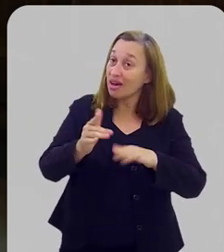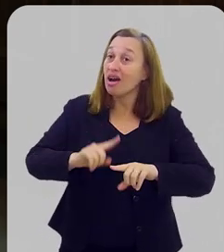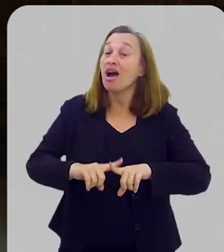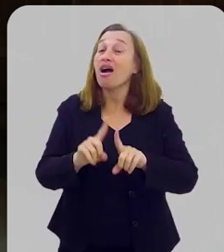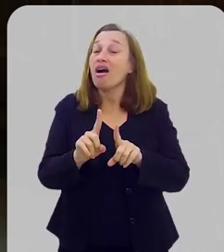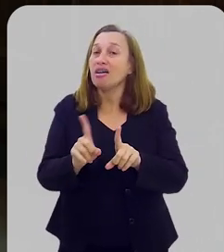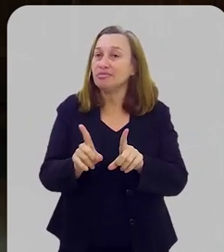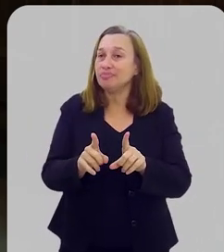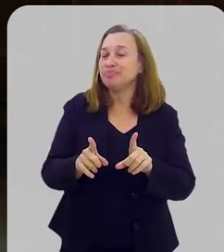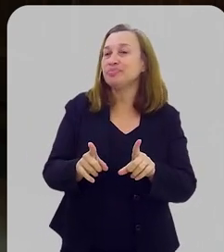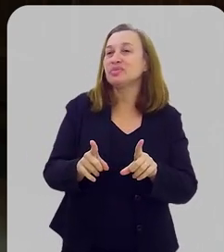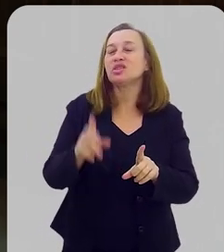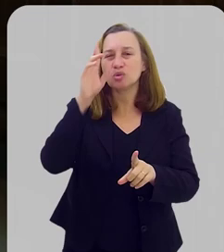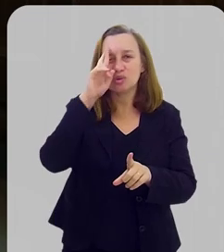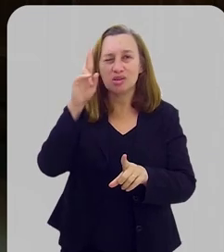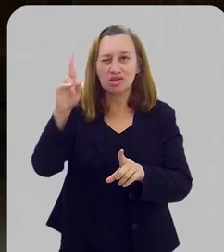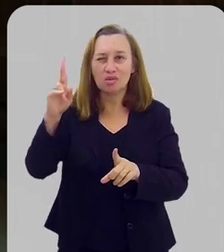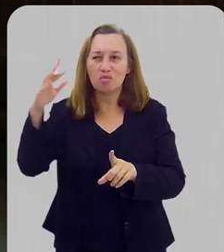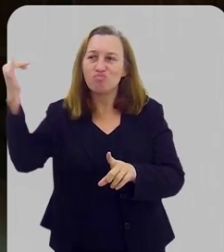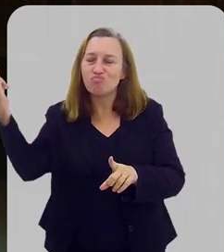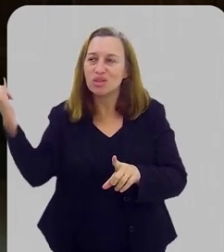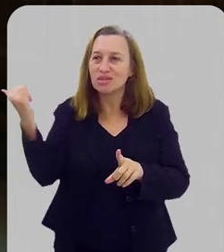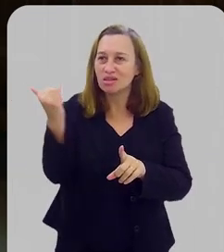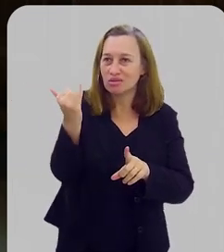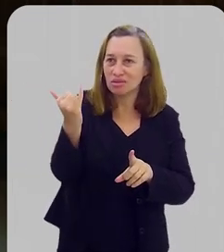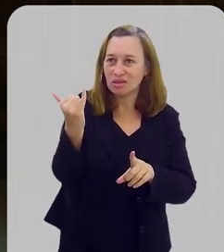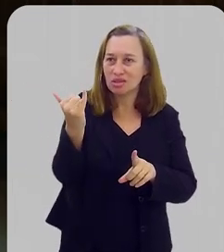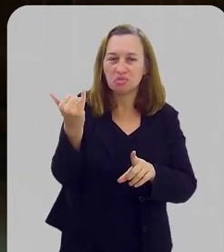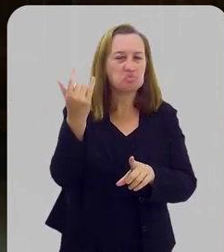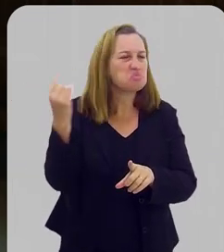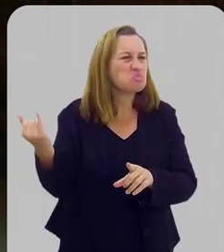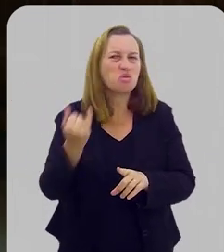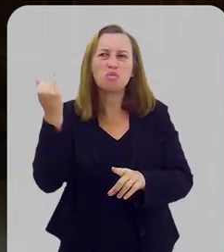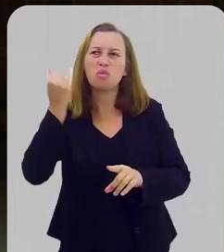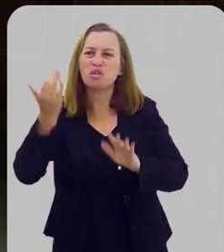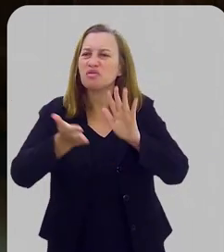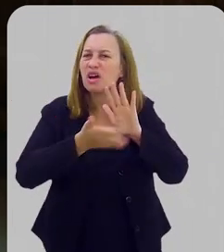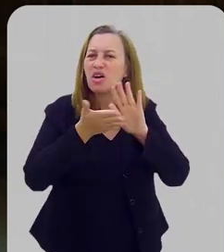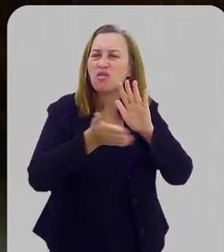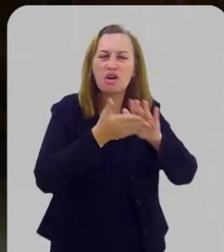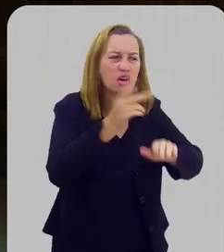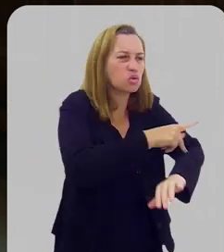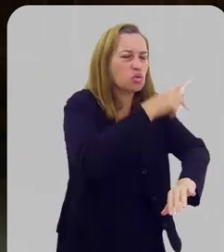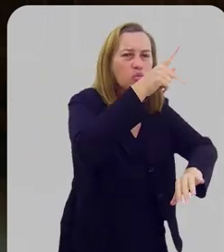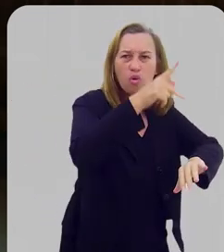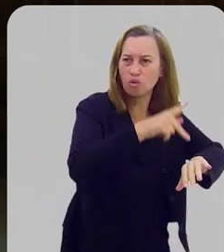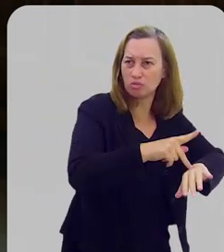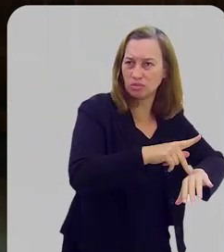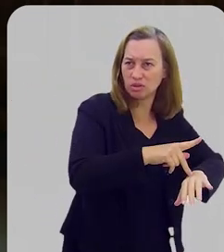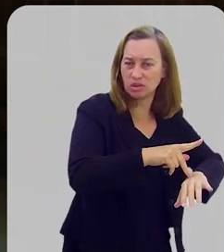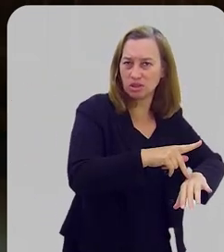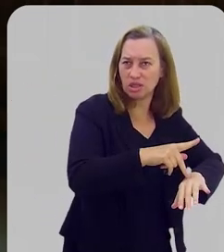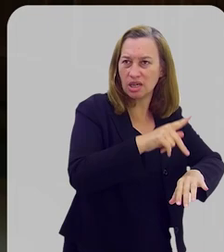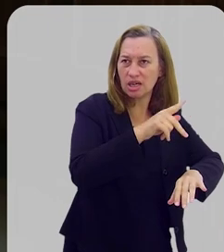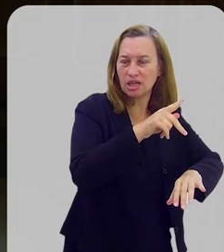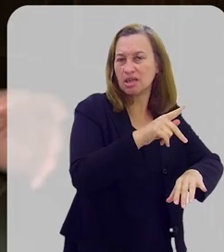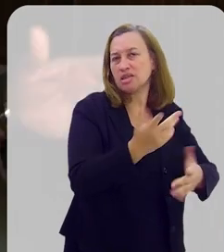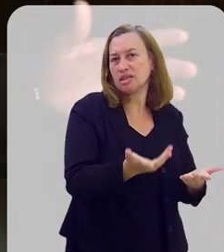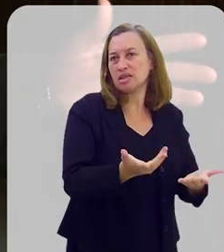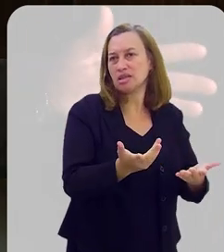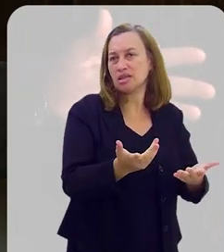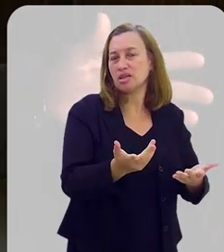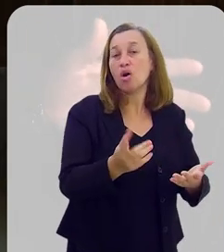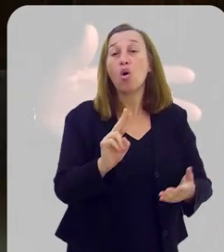um beijo no seu coração Ah mas antes deixa eu te dizer o que o senhor disse não importa se você vai louvar no